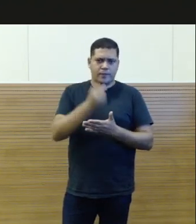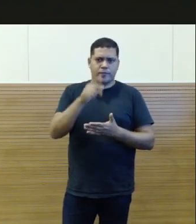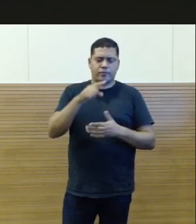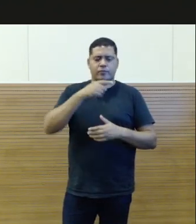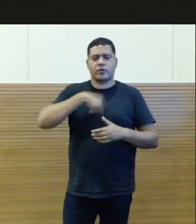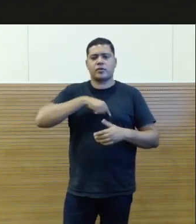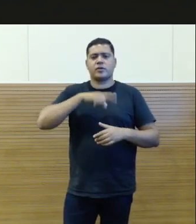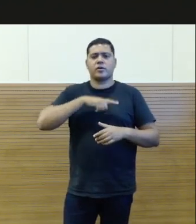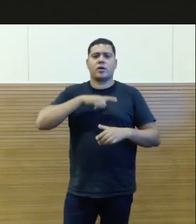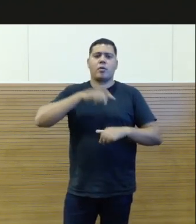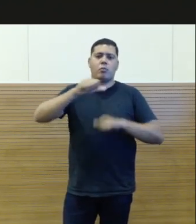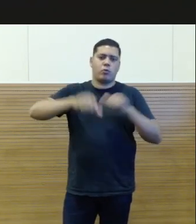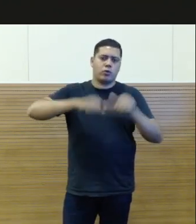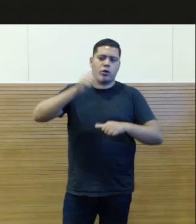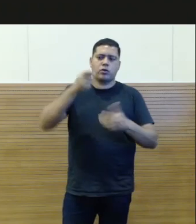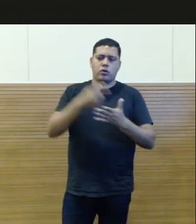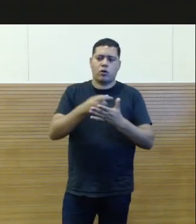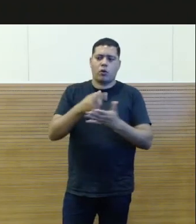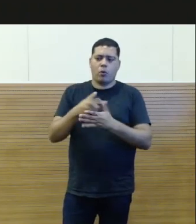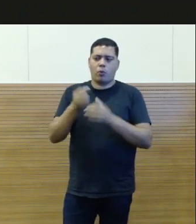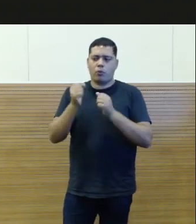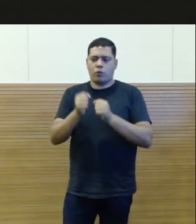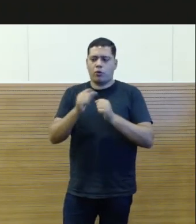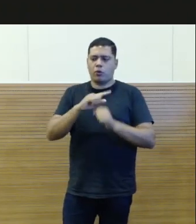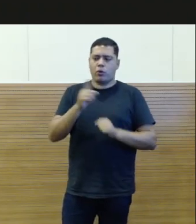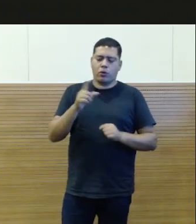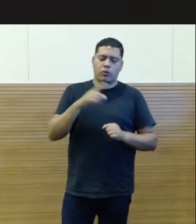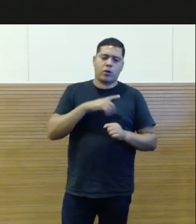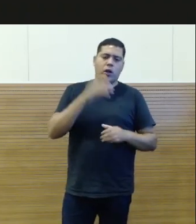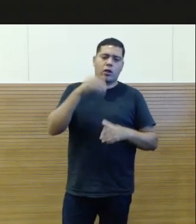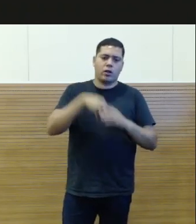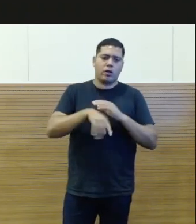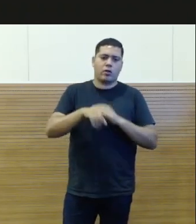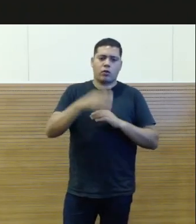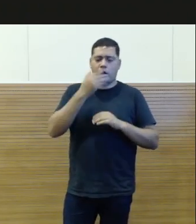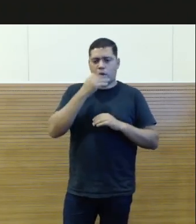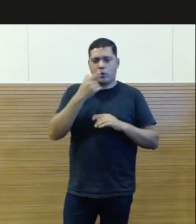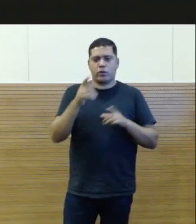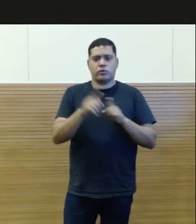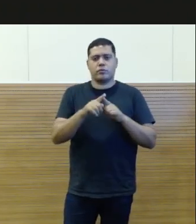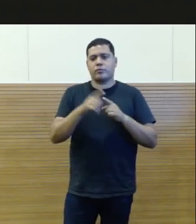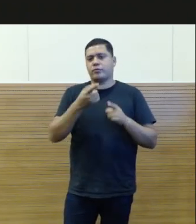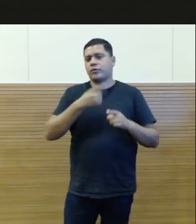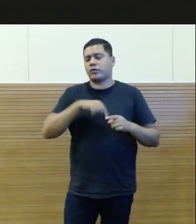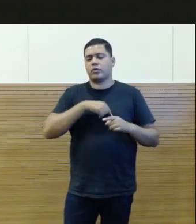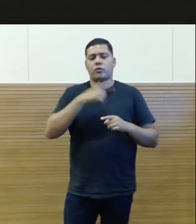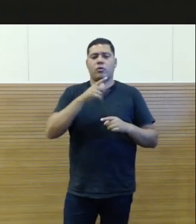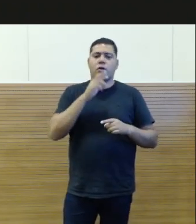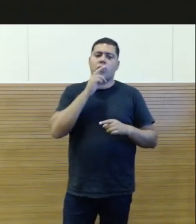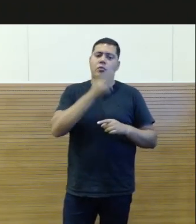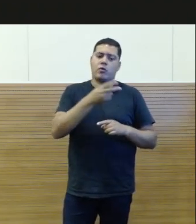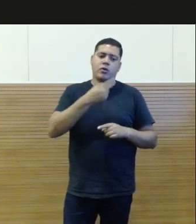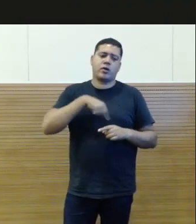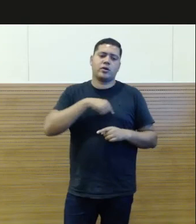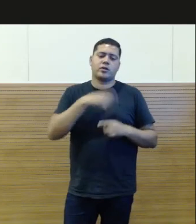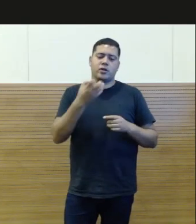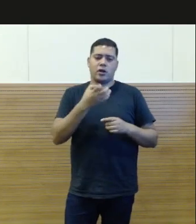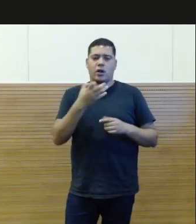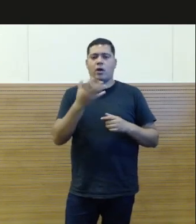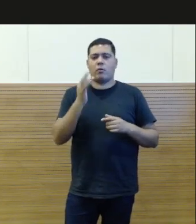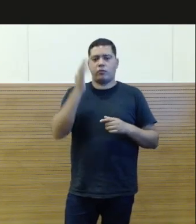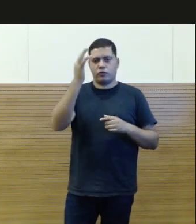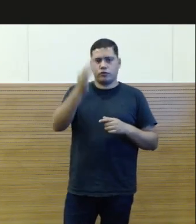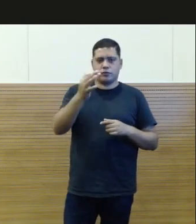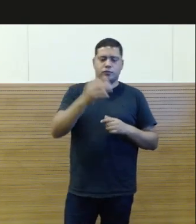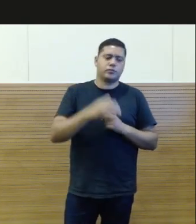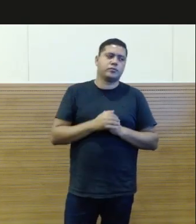nas compras que podem não refletir uma mudança efetiva na alimentação e não vamos ter os resultados que a gente espera para o